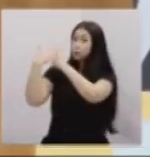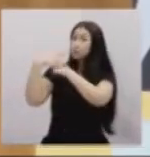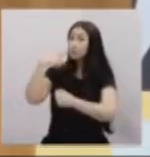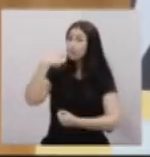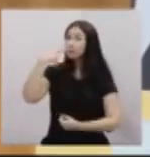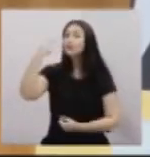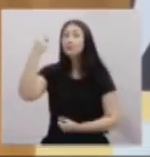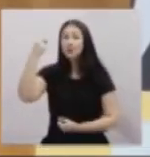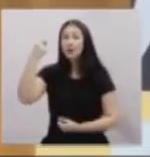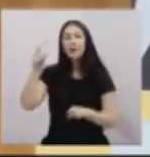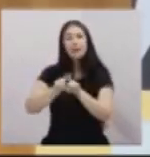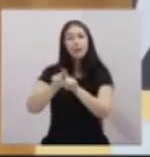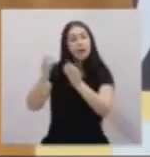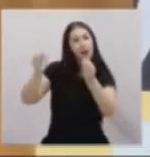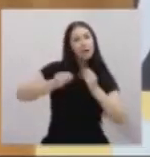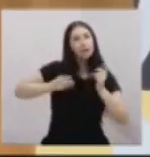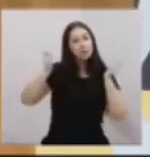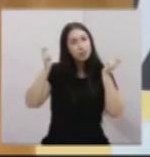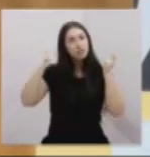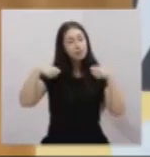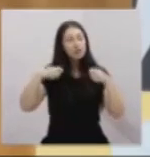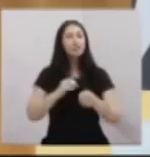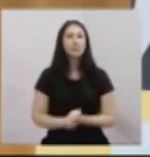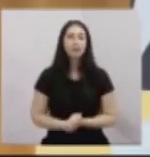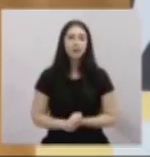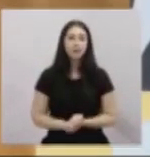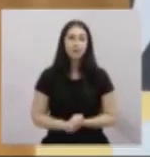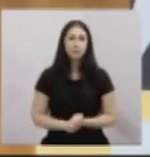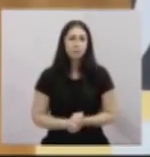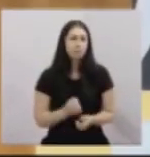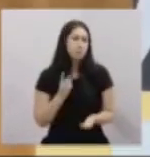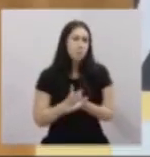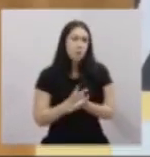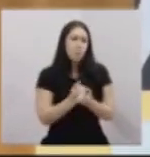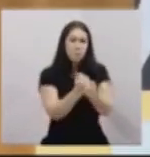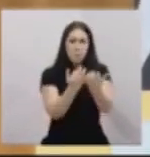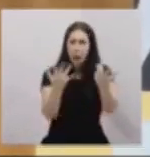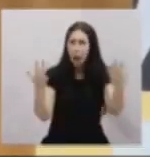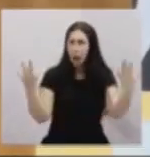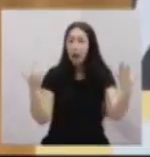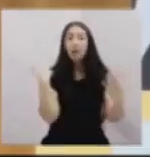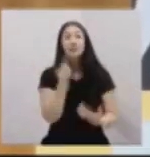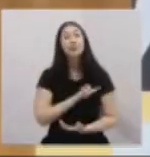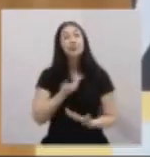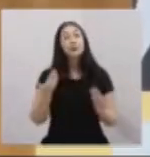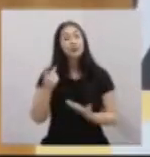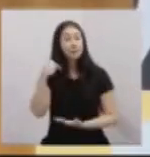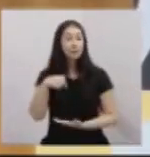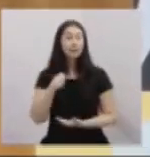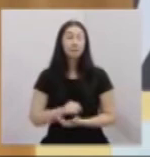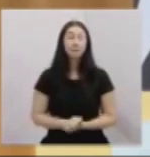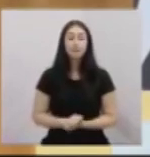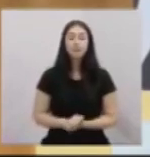escolheu e nos capacitou. Diante de tantos homens e mulheres, aqui estamos nesta manhã.